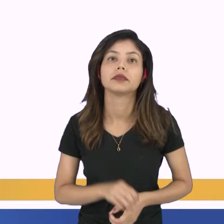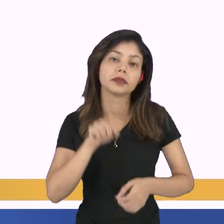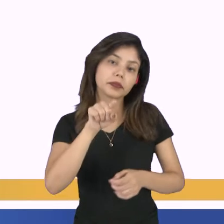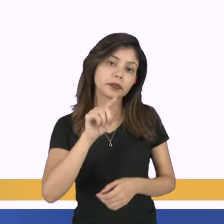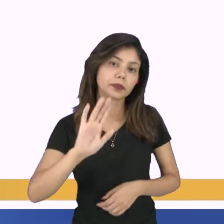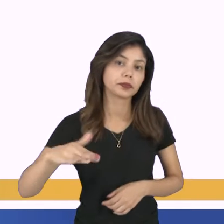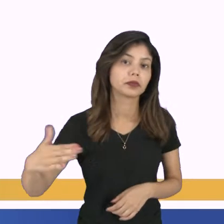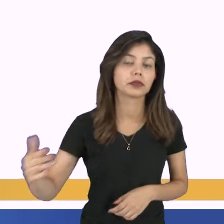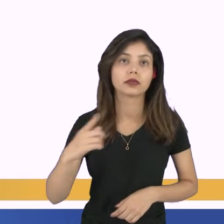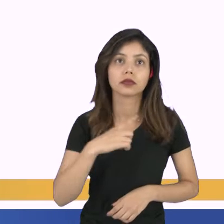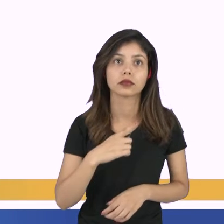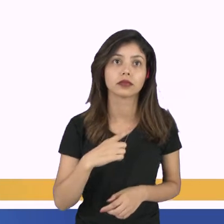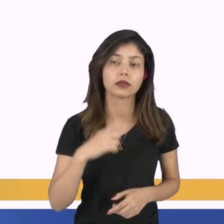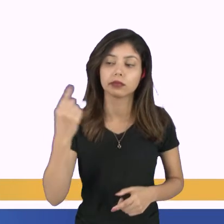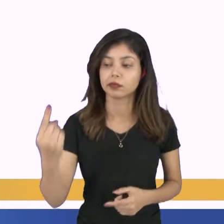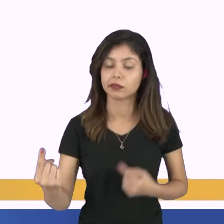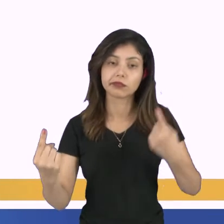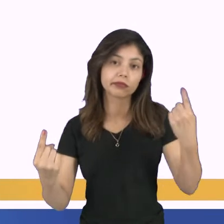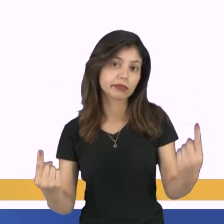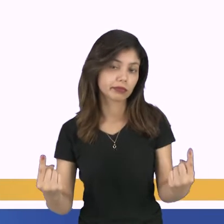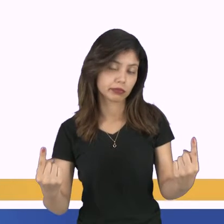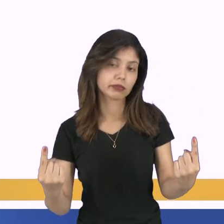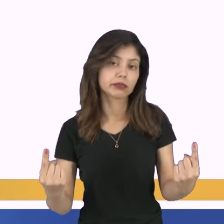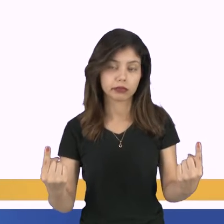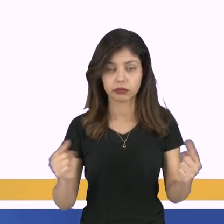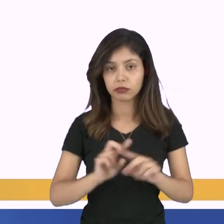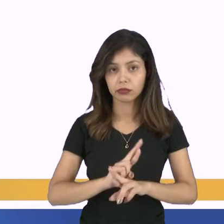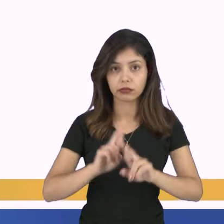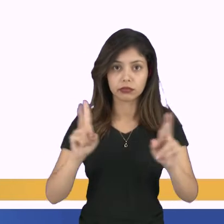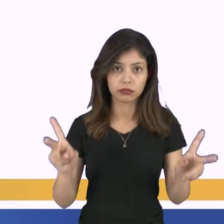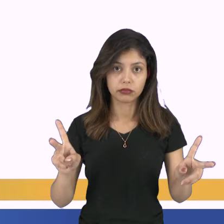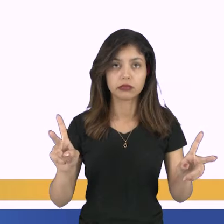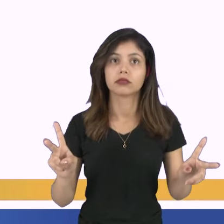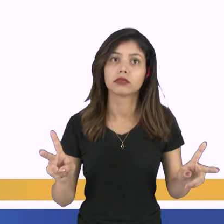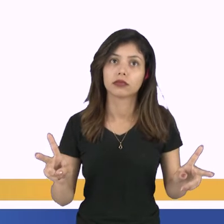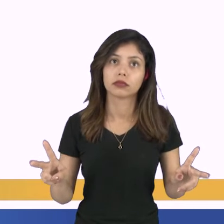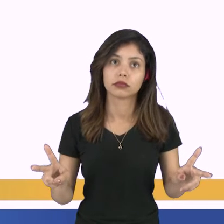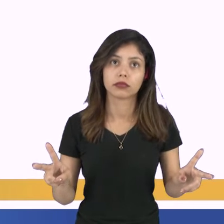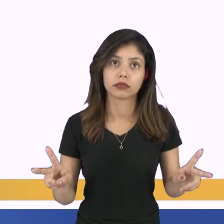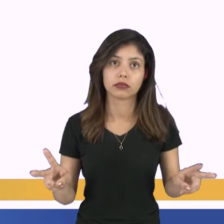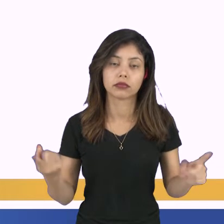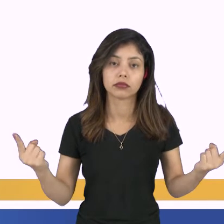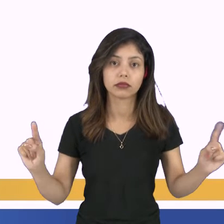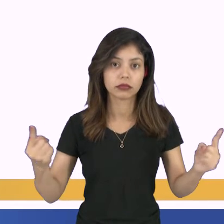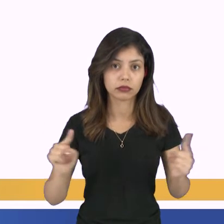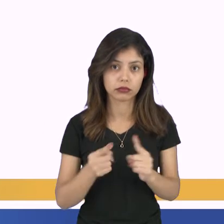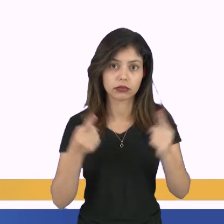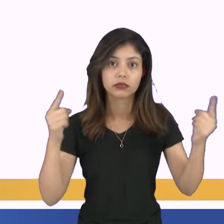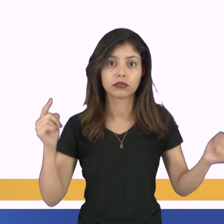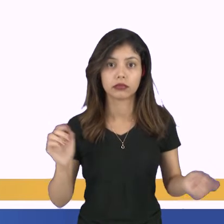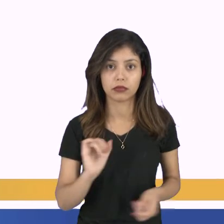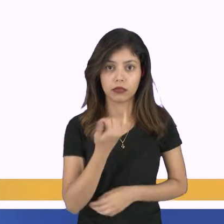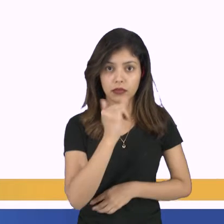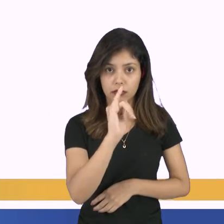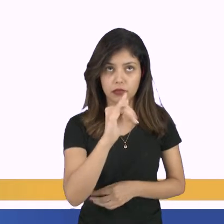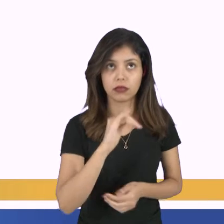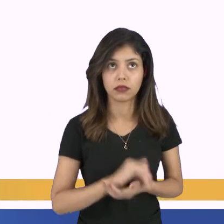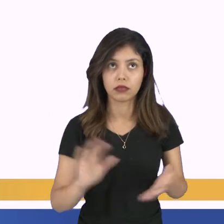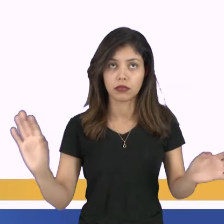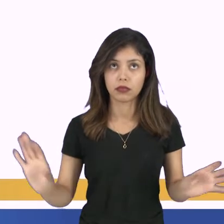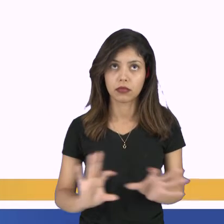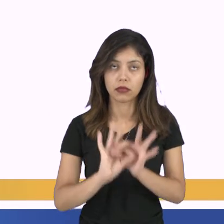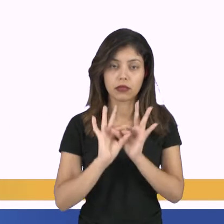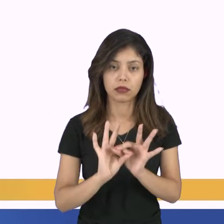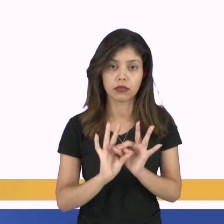aí, quando a gente tiver átomos com íons com cargas opostas, nós teremos uma atração eletrostática e a ligação